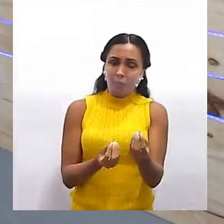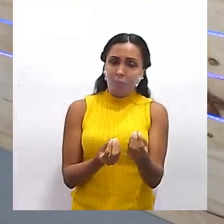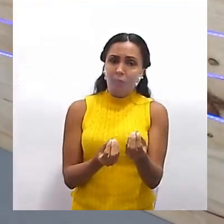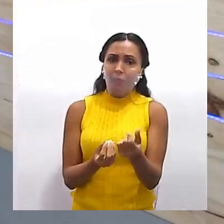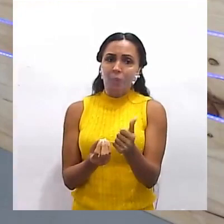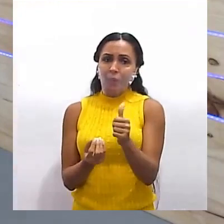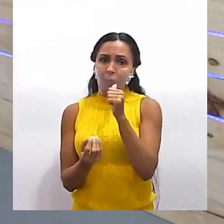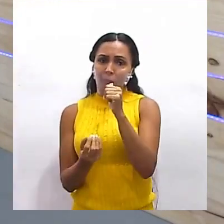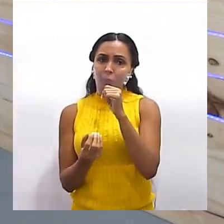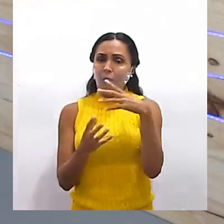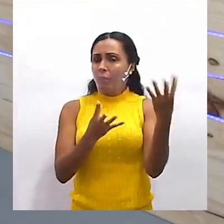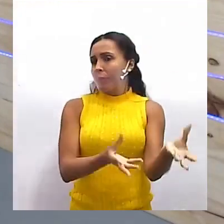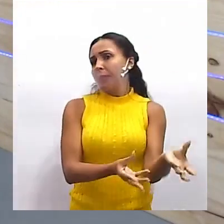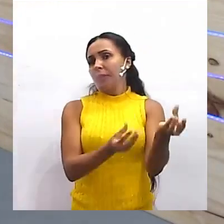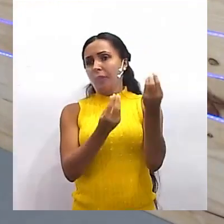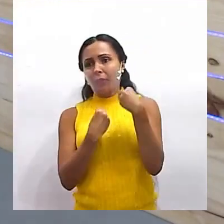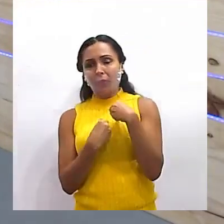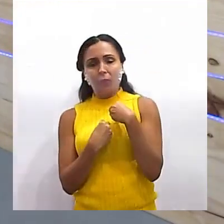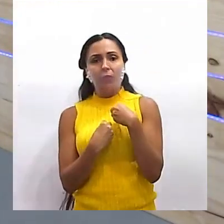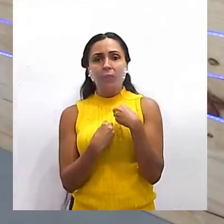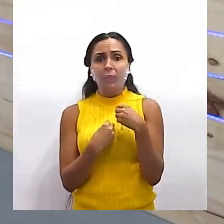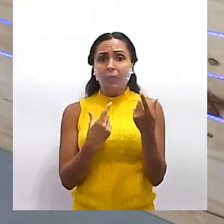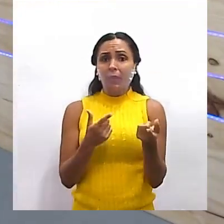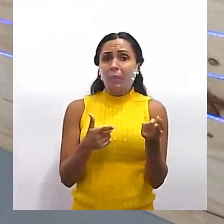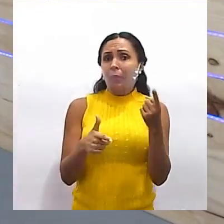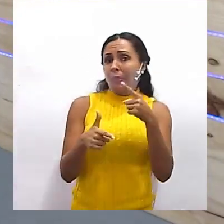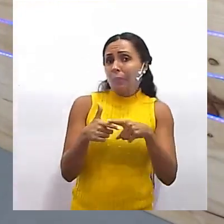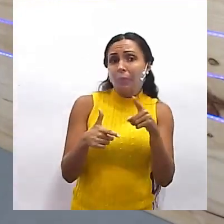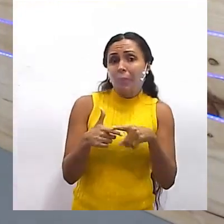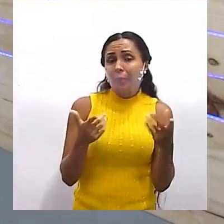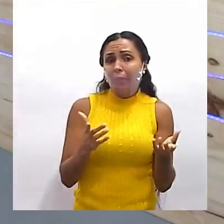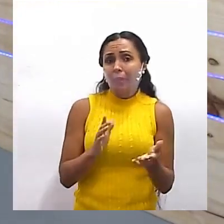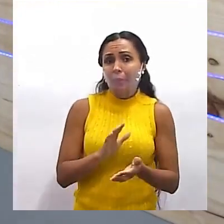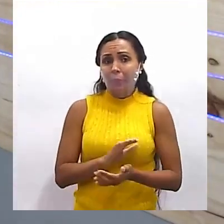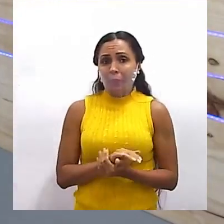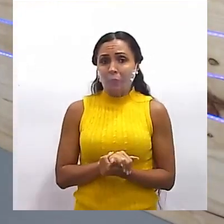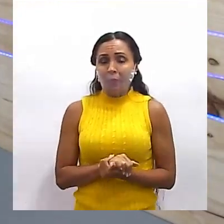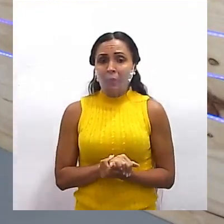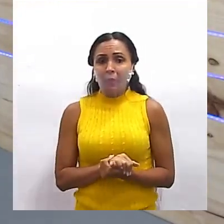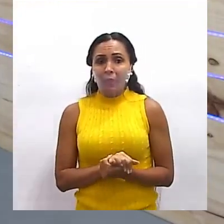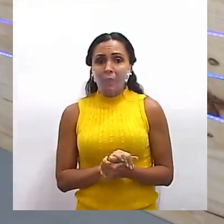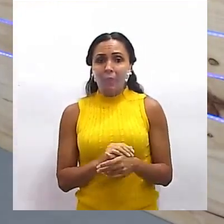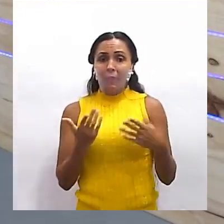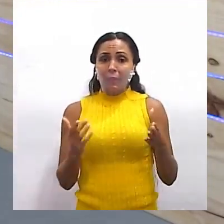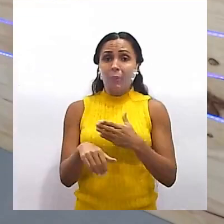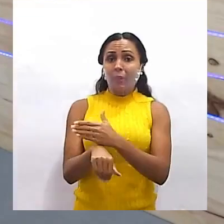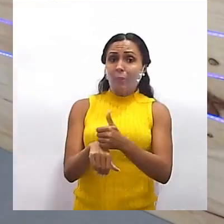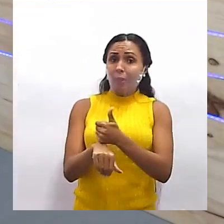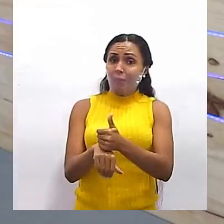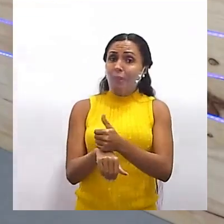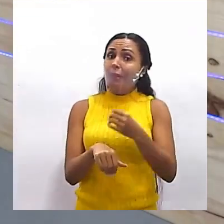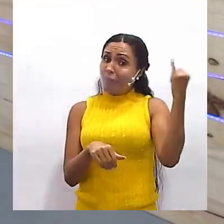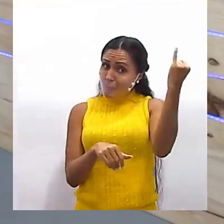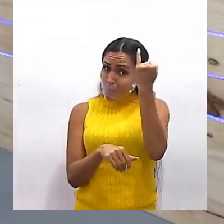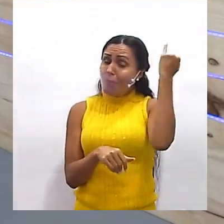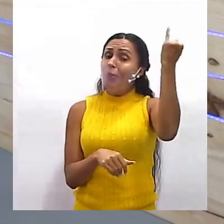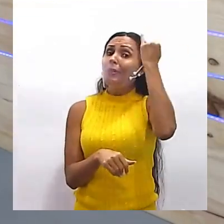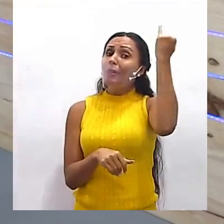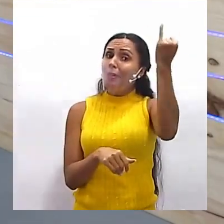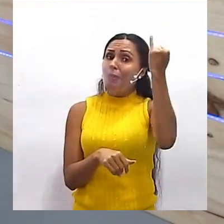tinha umas devoluções por conta disso. Então, tá mais do que claro que a qualidade ela é fundamental,